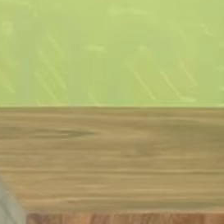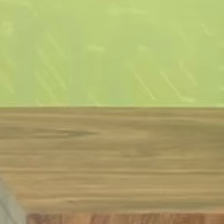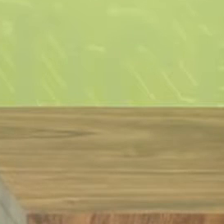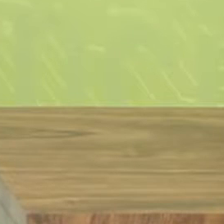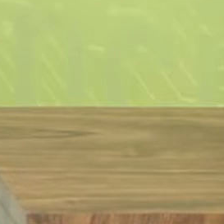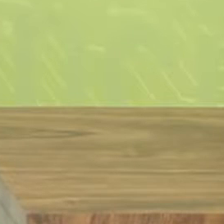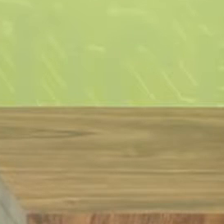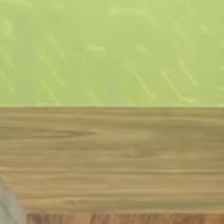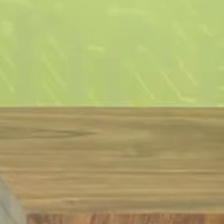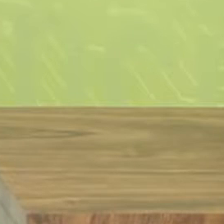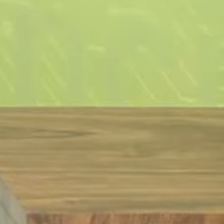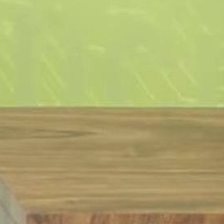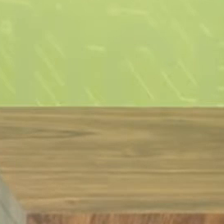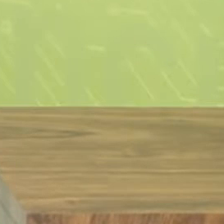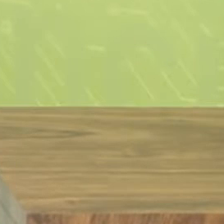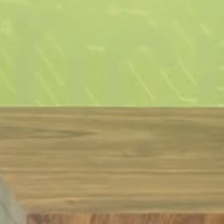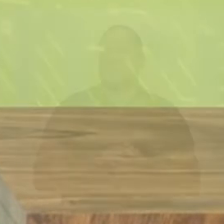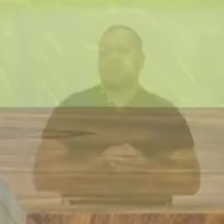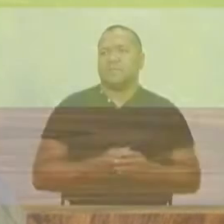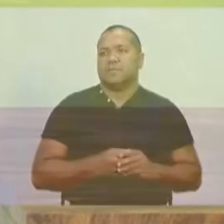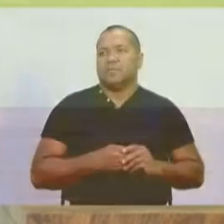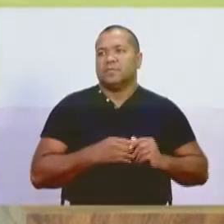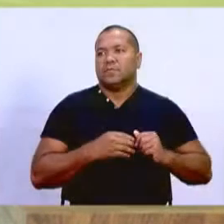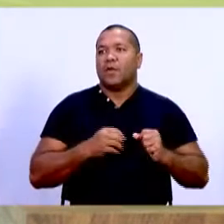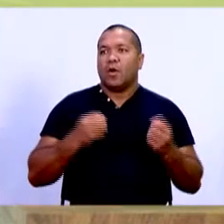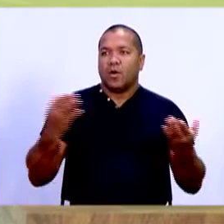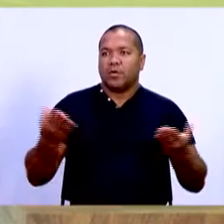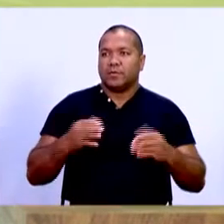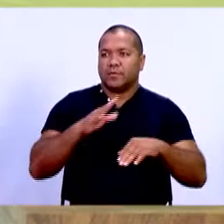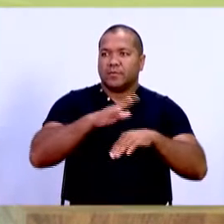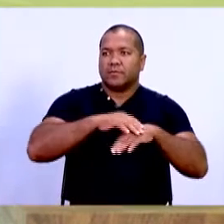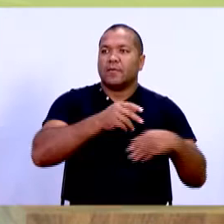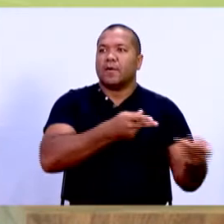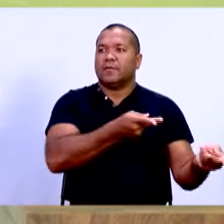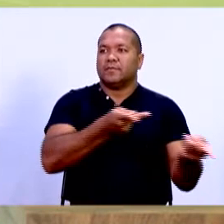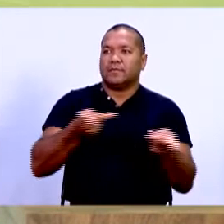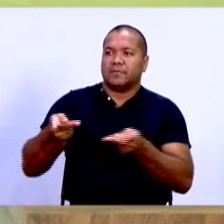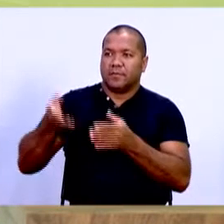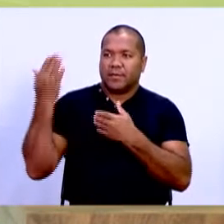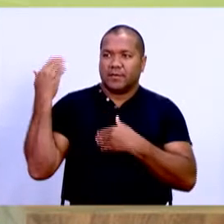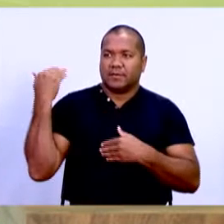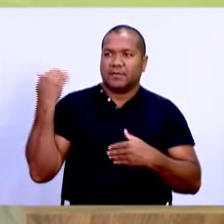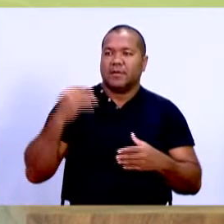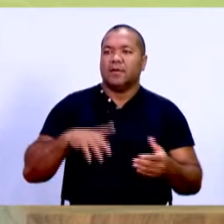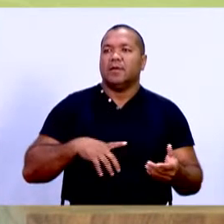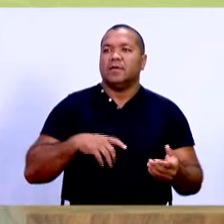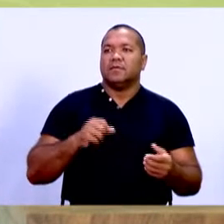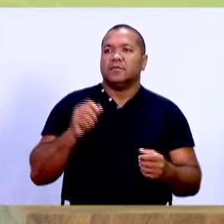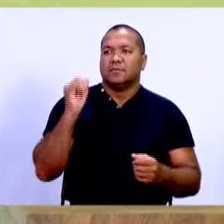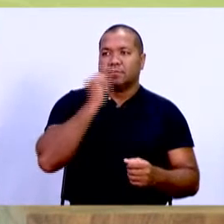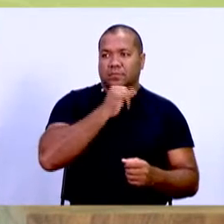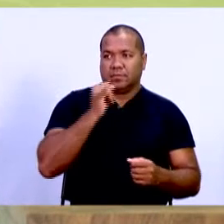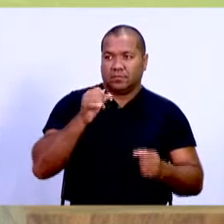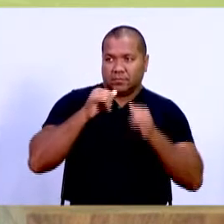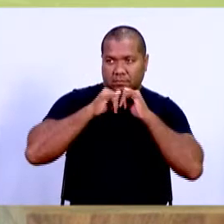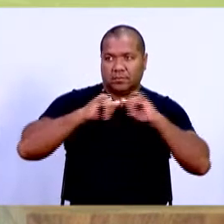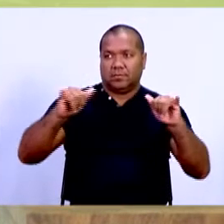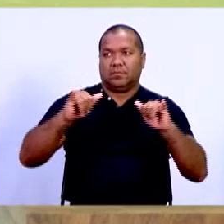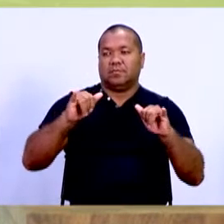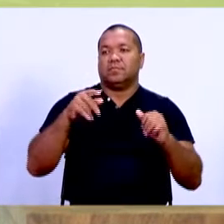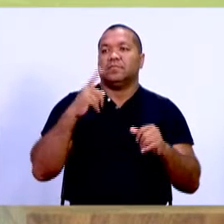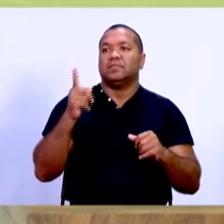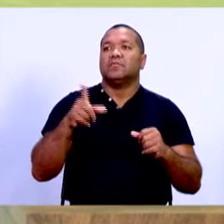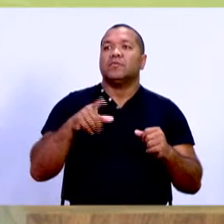E hoje, né, como foi a chamada durante a semana passada e os coordenadores de polos e os tutores presenciais avisaram a vocês,